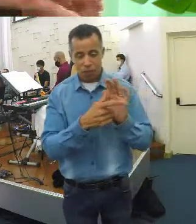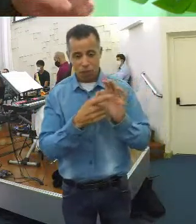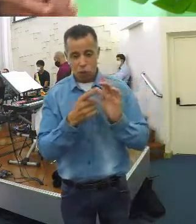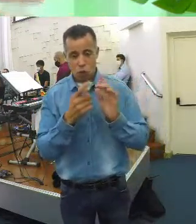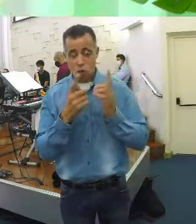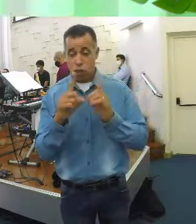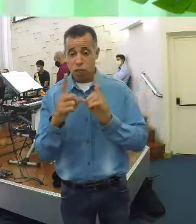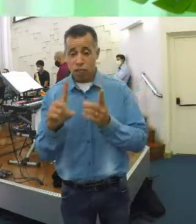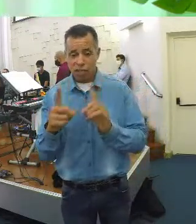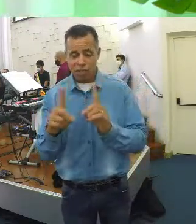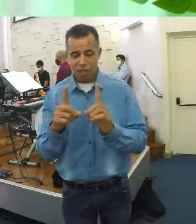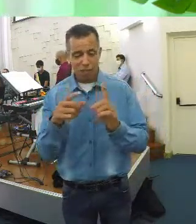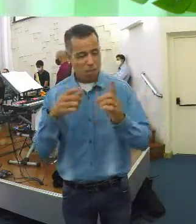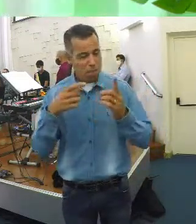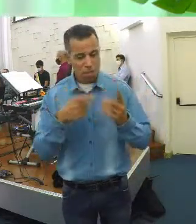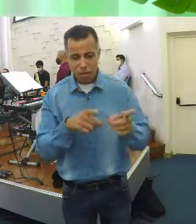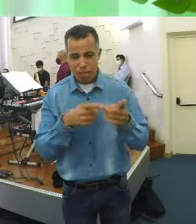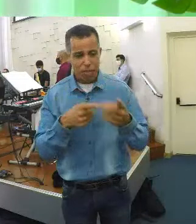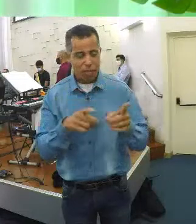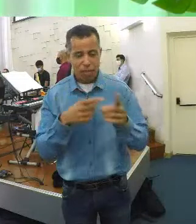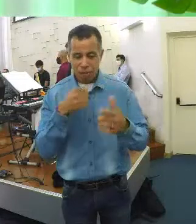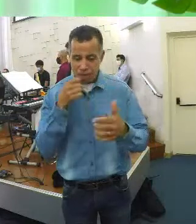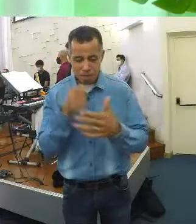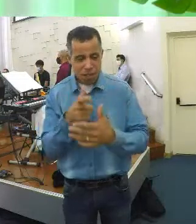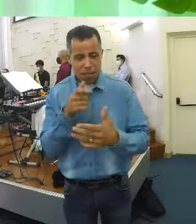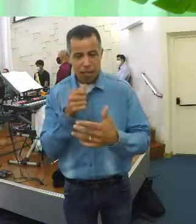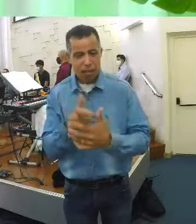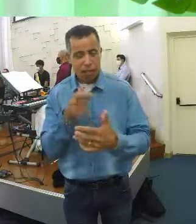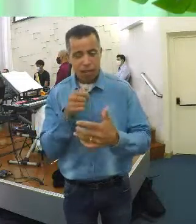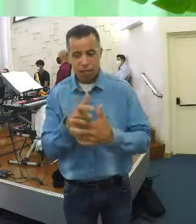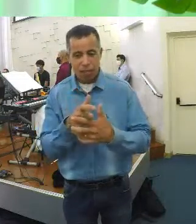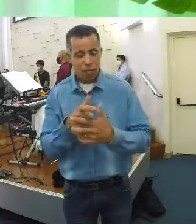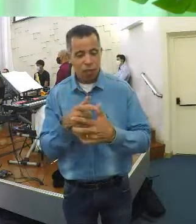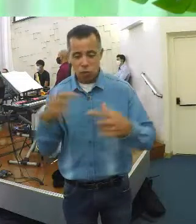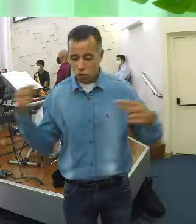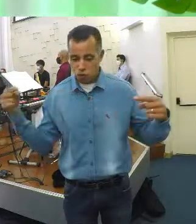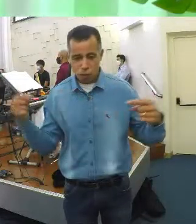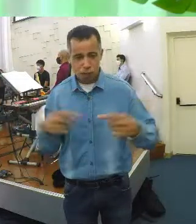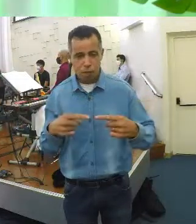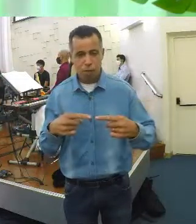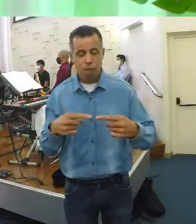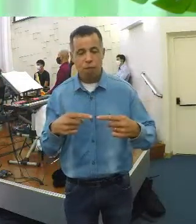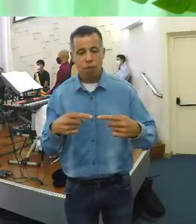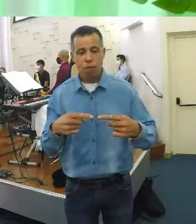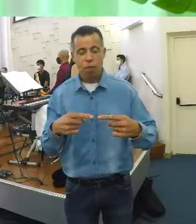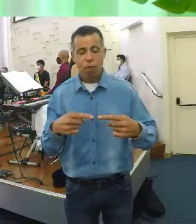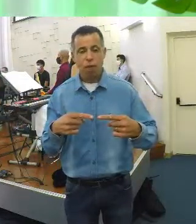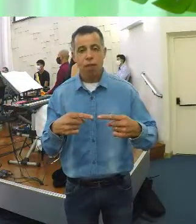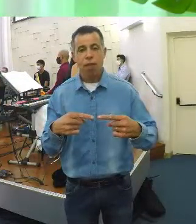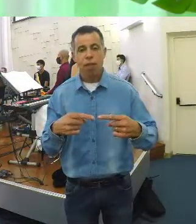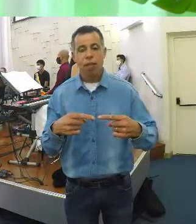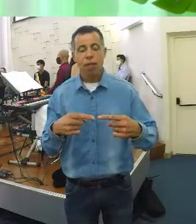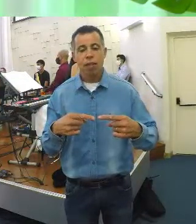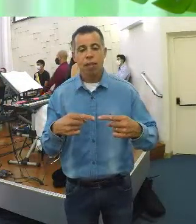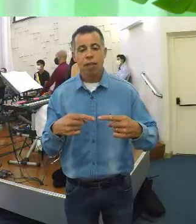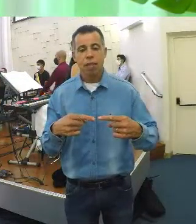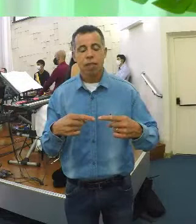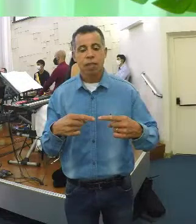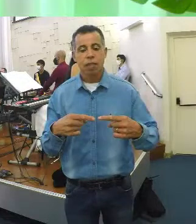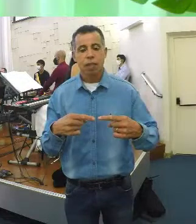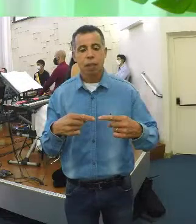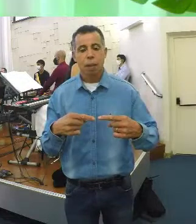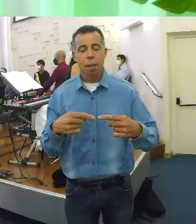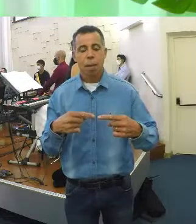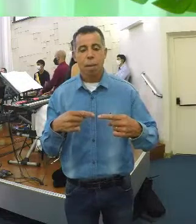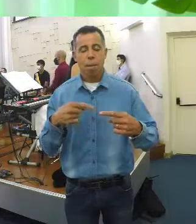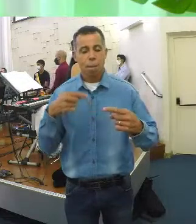blasfêmia, perseguição, oposição, os discípulos que foram selados pelo Espírito,